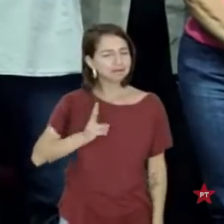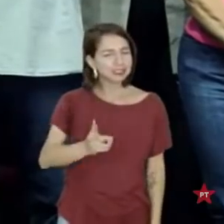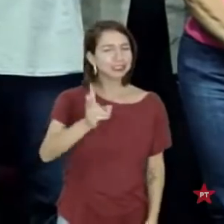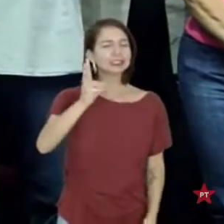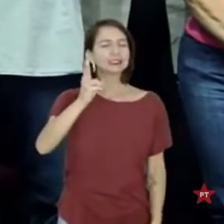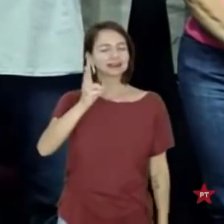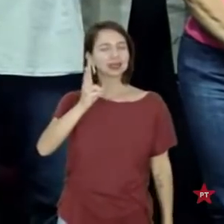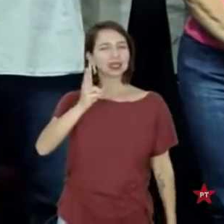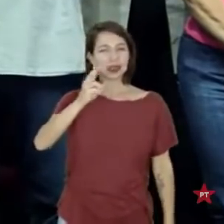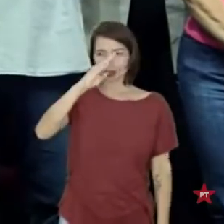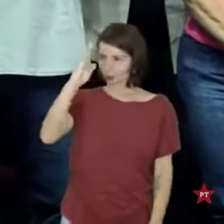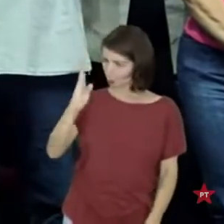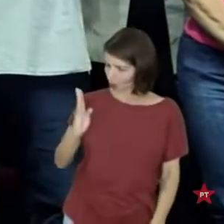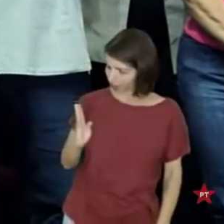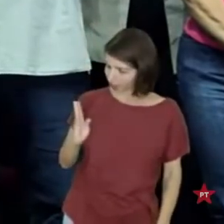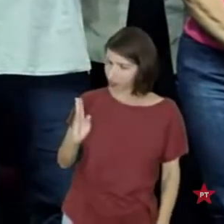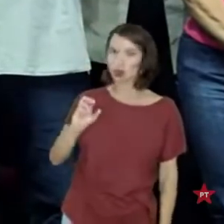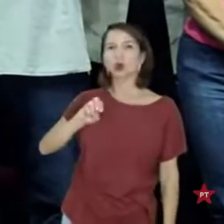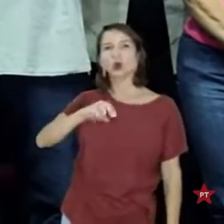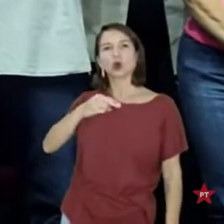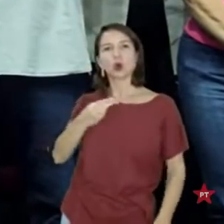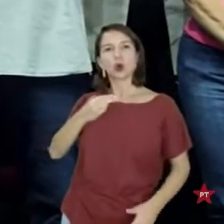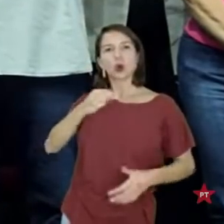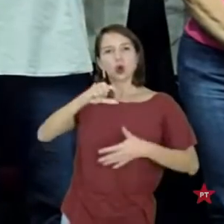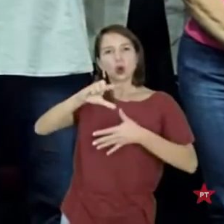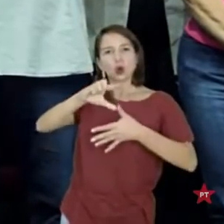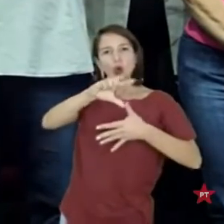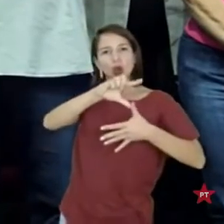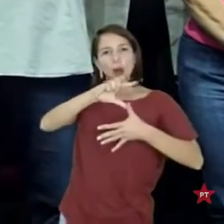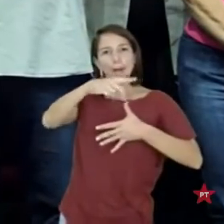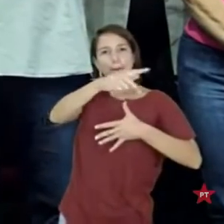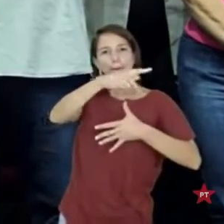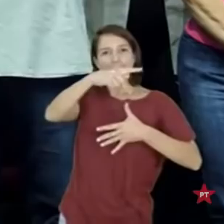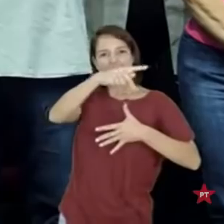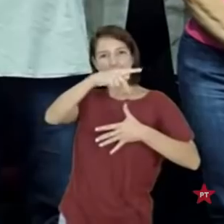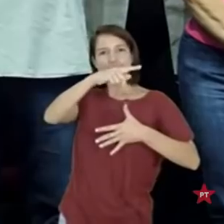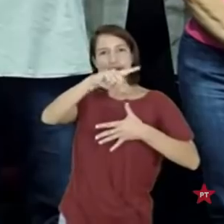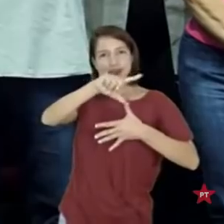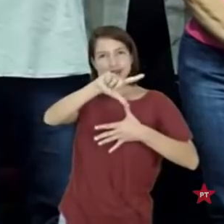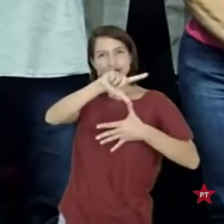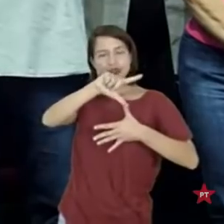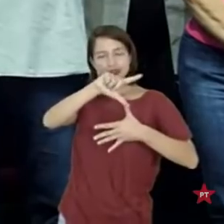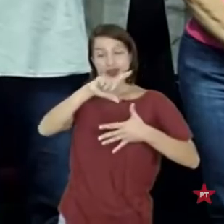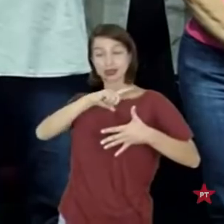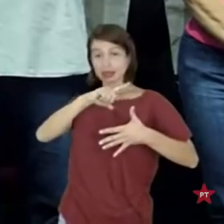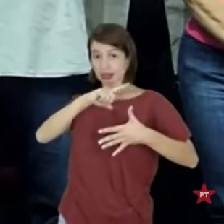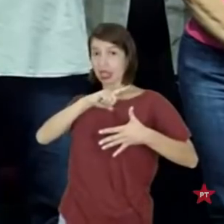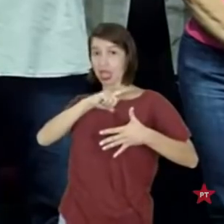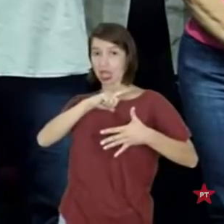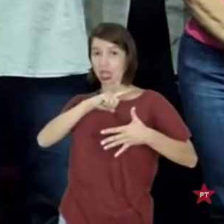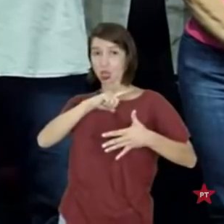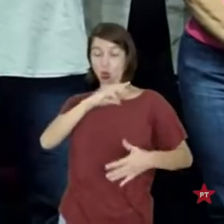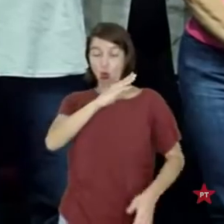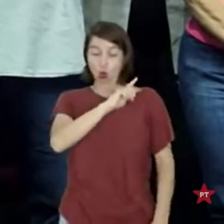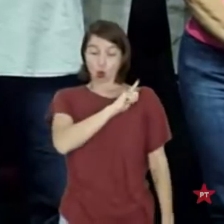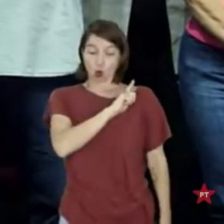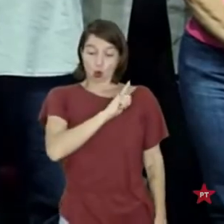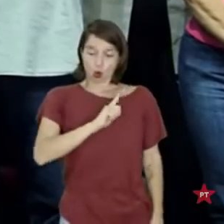aparece um governo progressista que quer garantir que o povo trabalhador possa